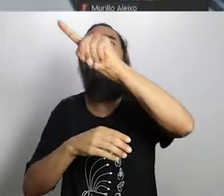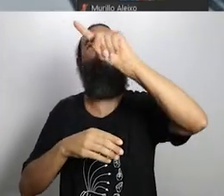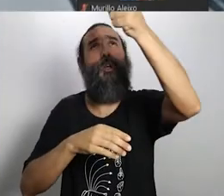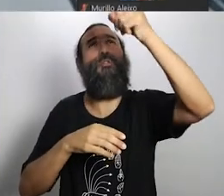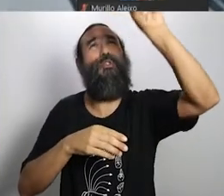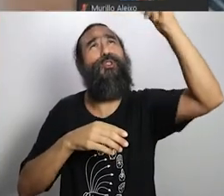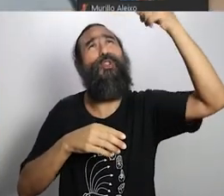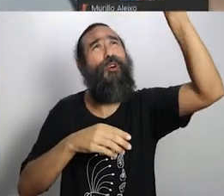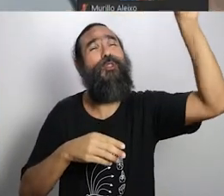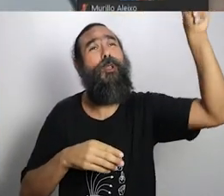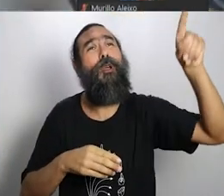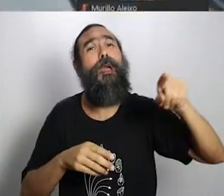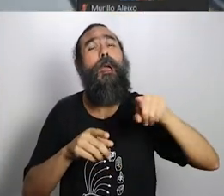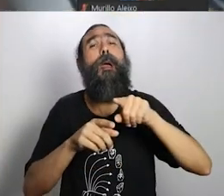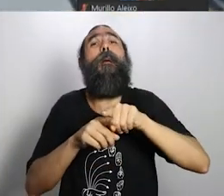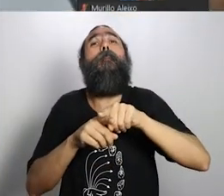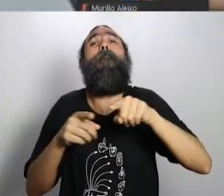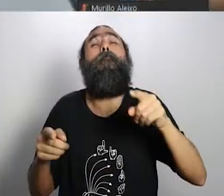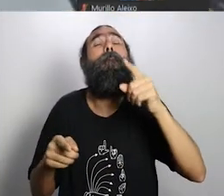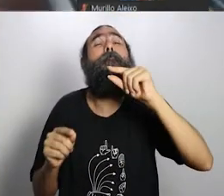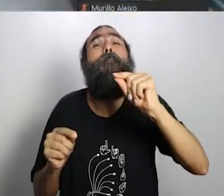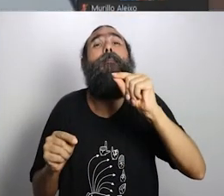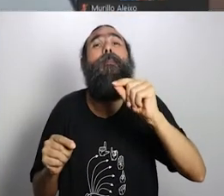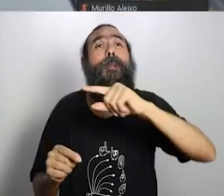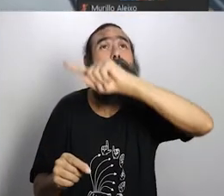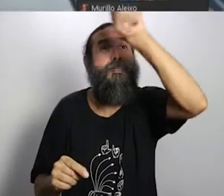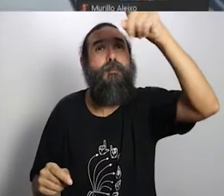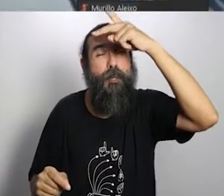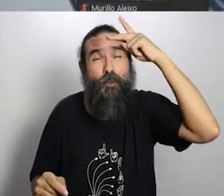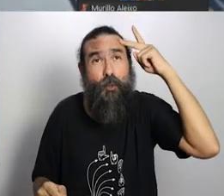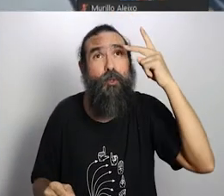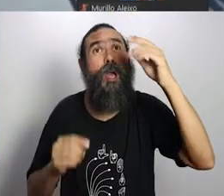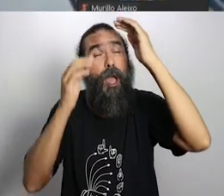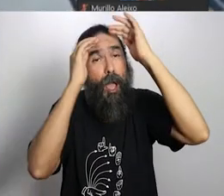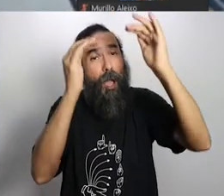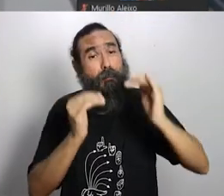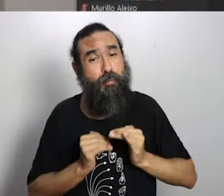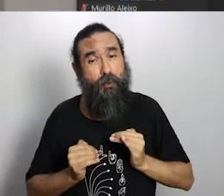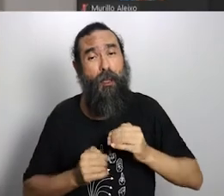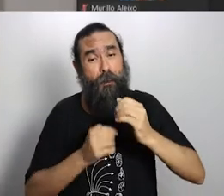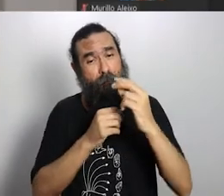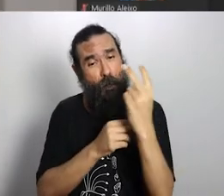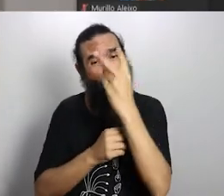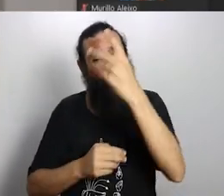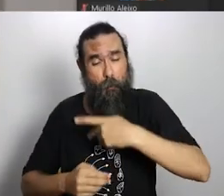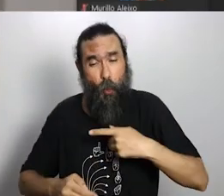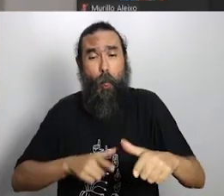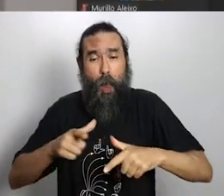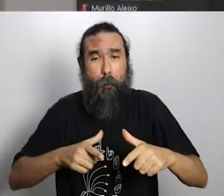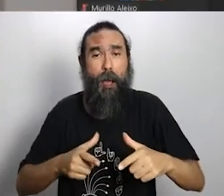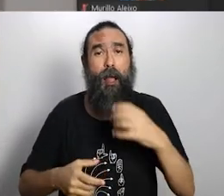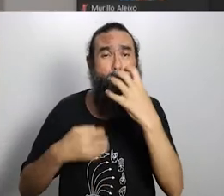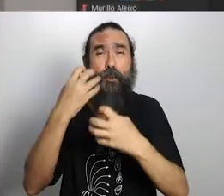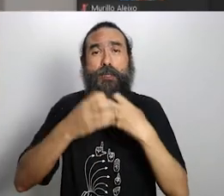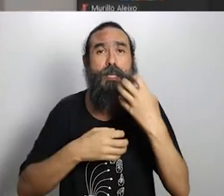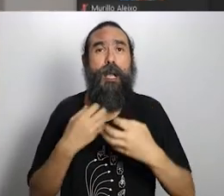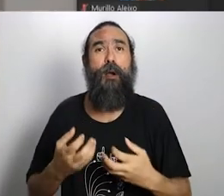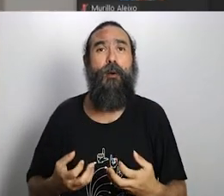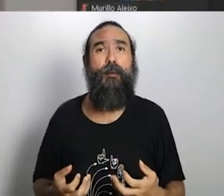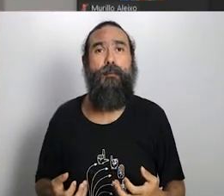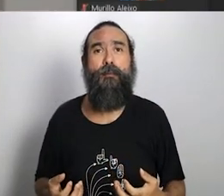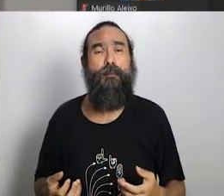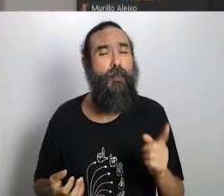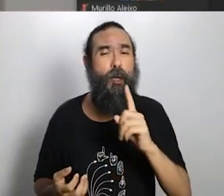tudo. Porque se Beto não carrega o meio do mundo, eu estava aqui a ver navio. Lia, eu queria pedir uma licença. Se